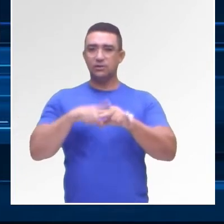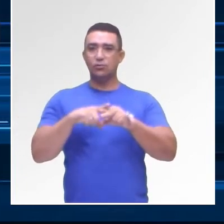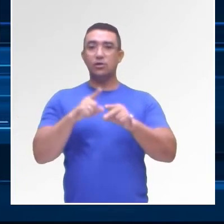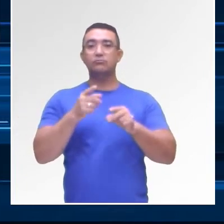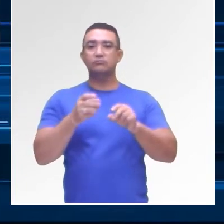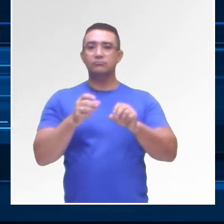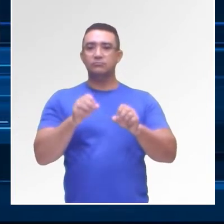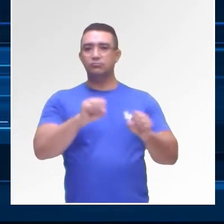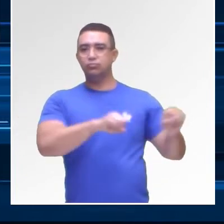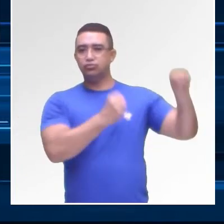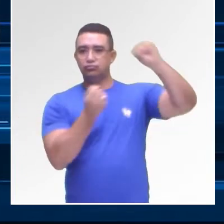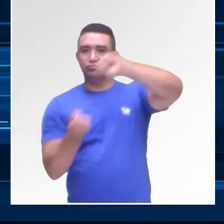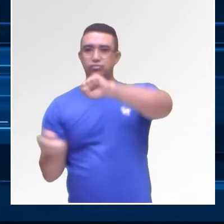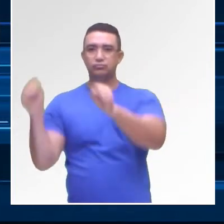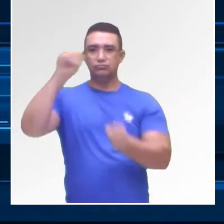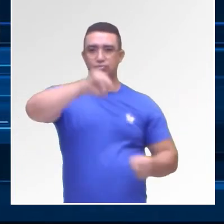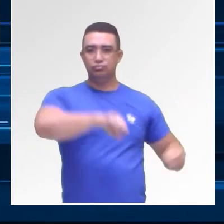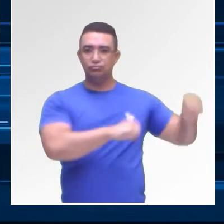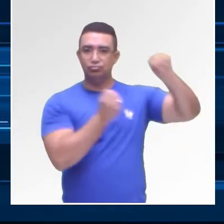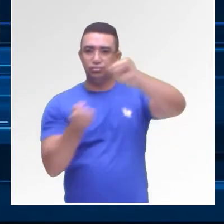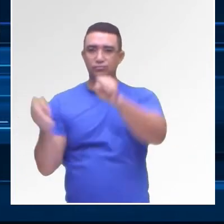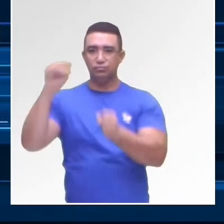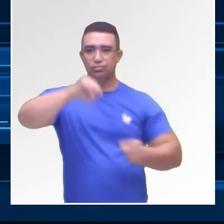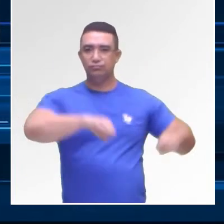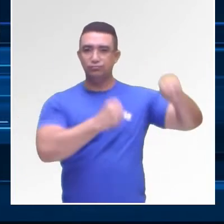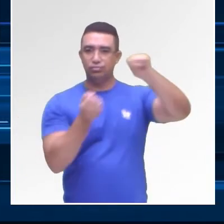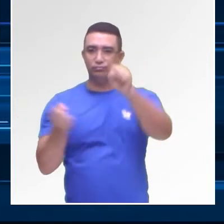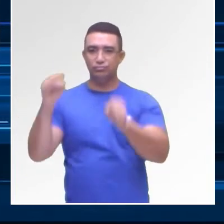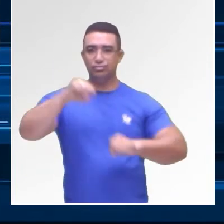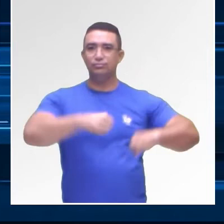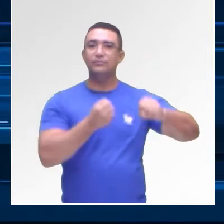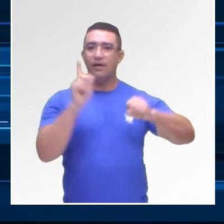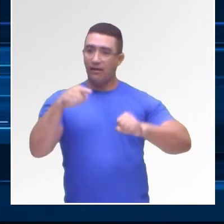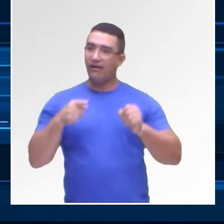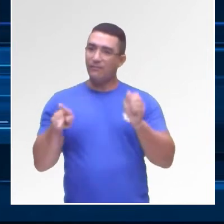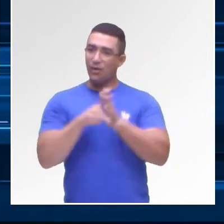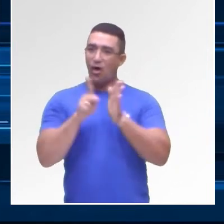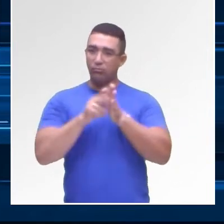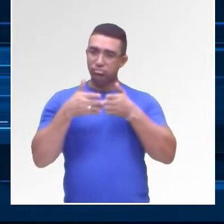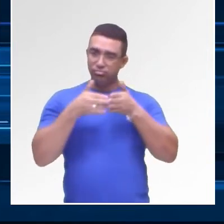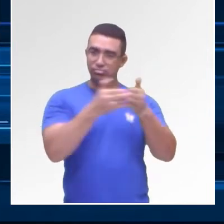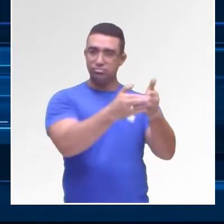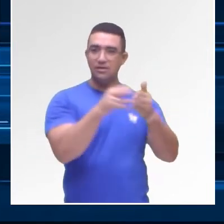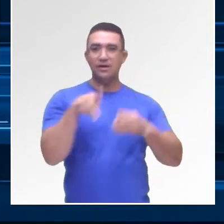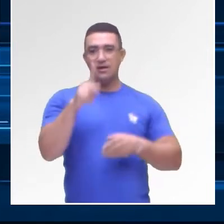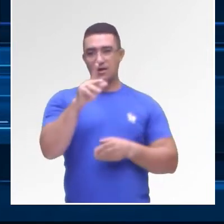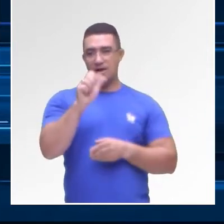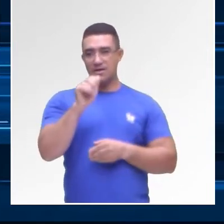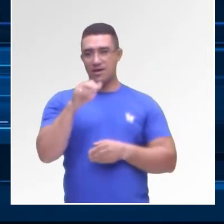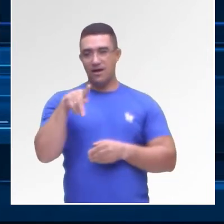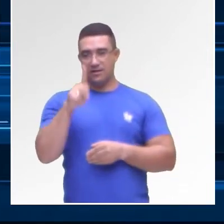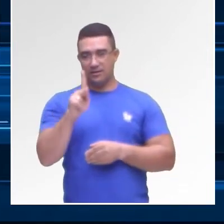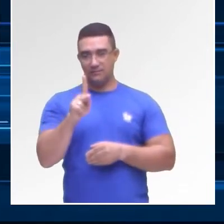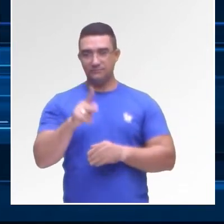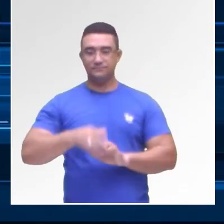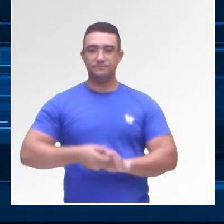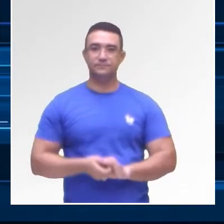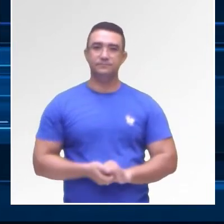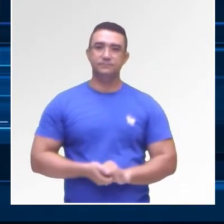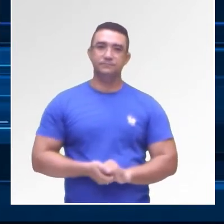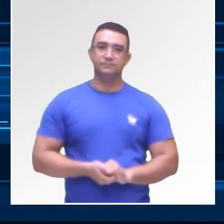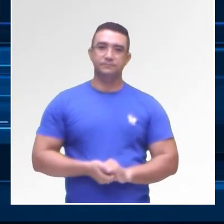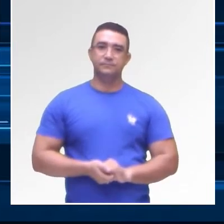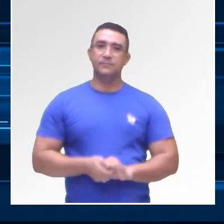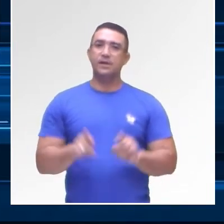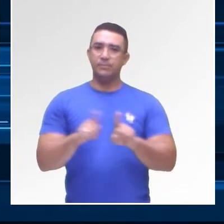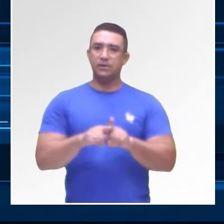ela fazer esse movimento aqui de remada, só girando o ombro. Depois nós temos aqui